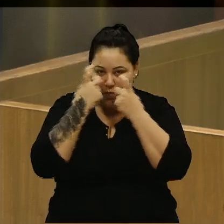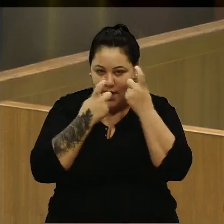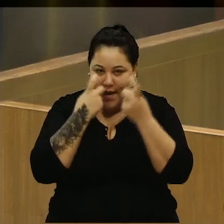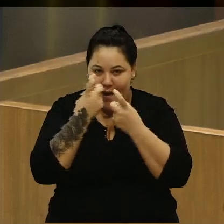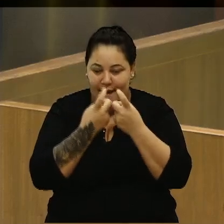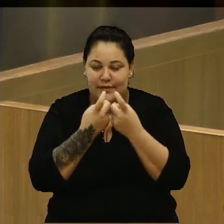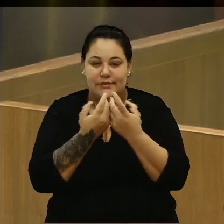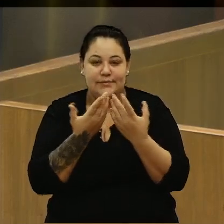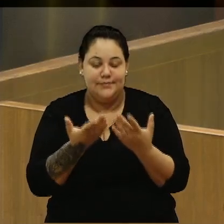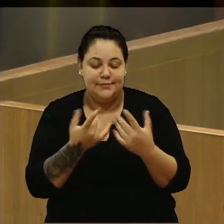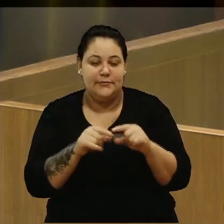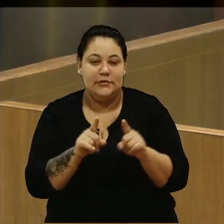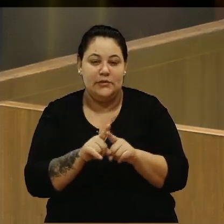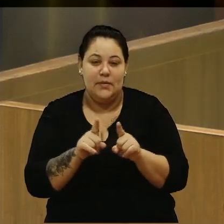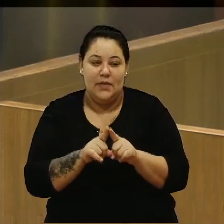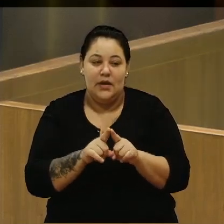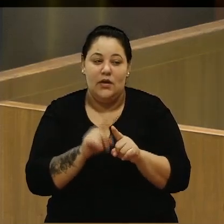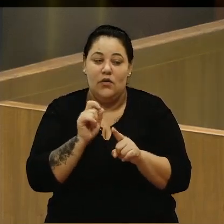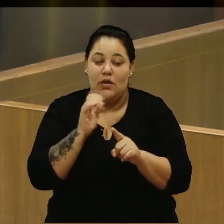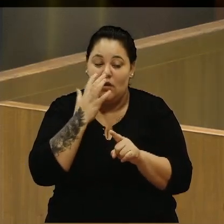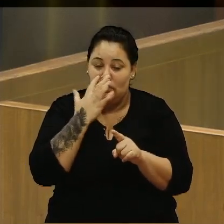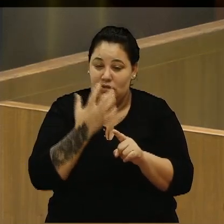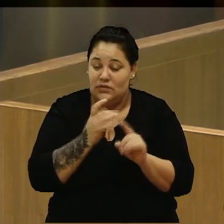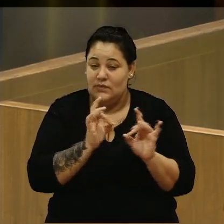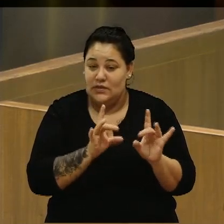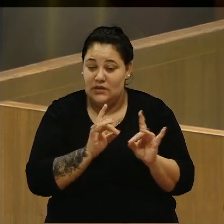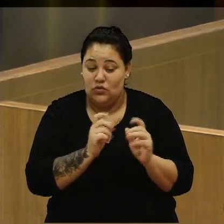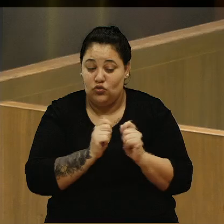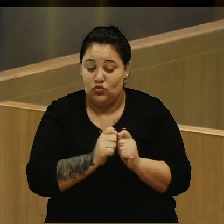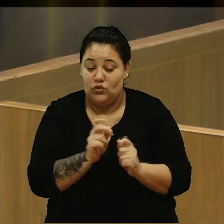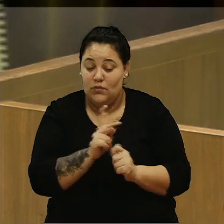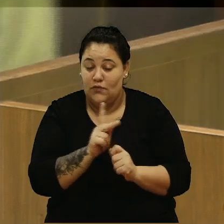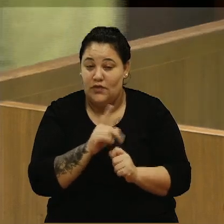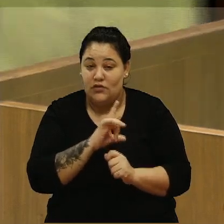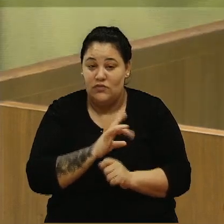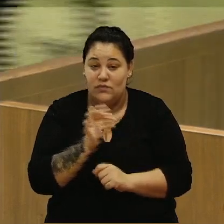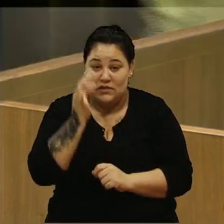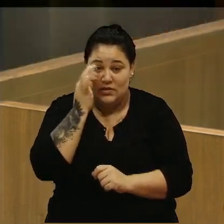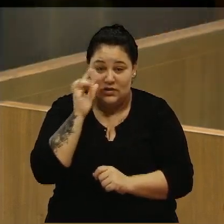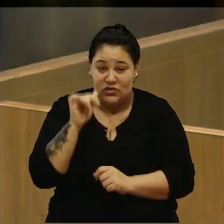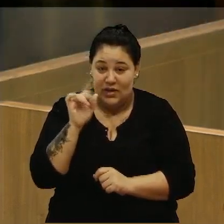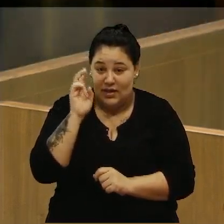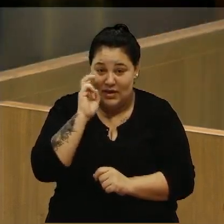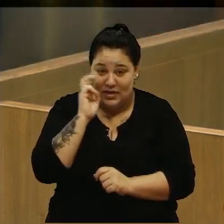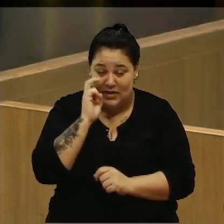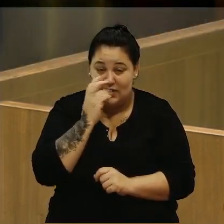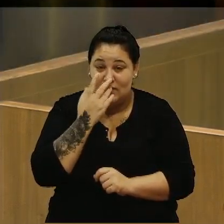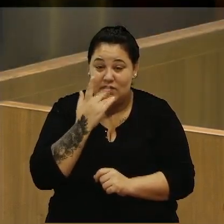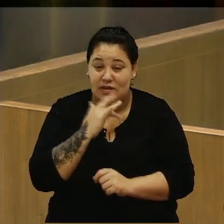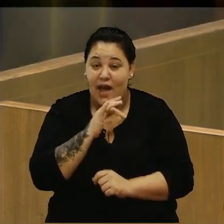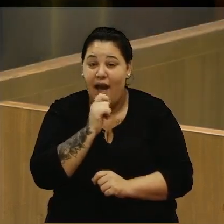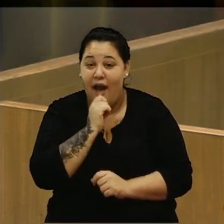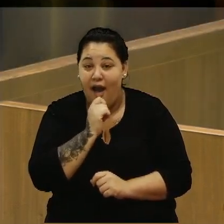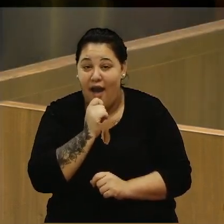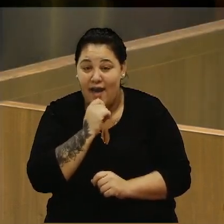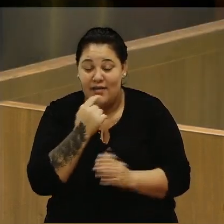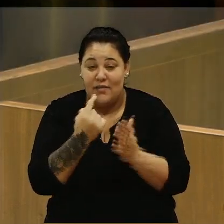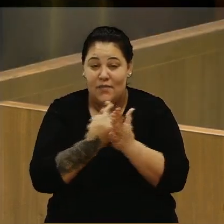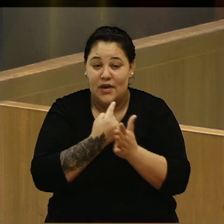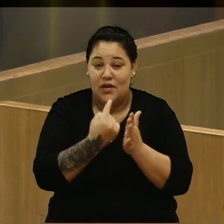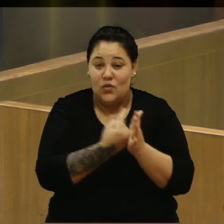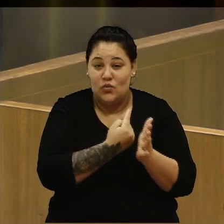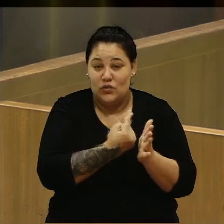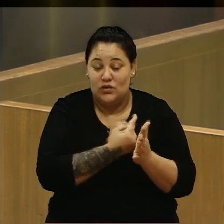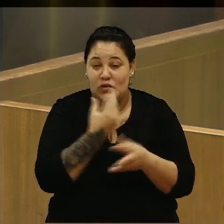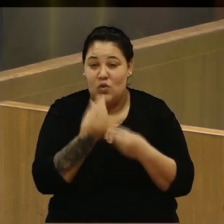enfim, com aquela situação específica da professora. Eu estive lá na quinta-feira e as crianças ainda estavam perguntando como